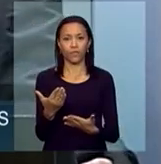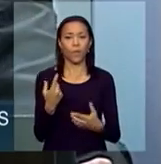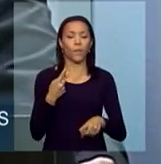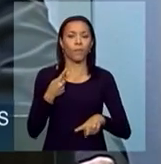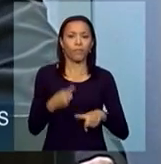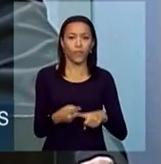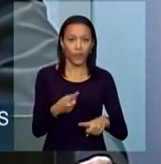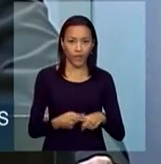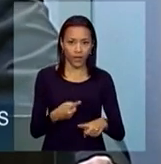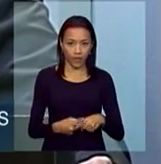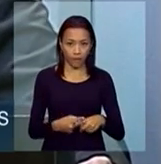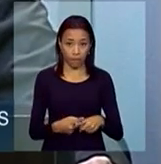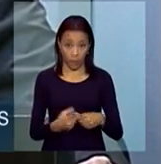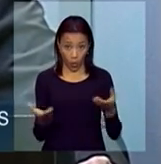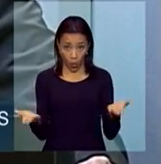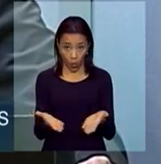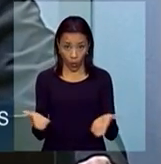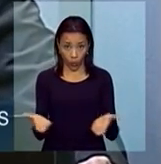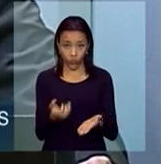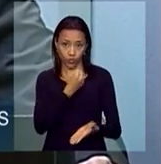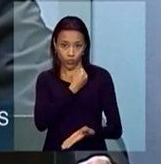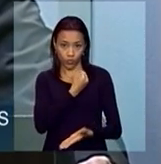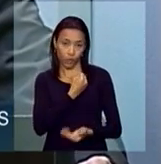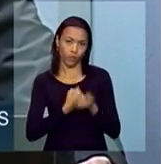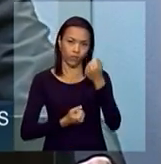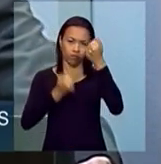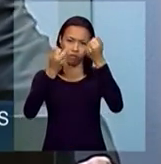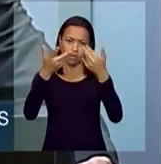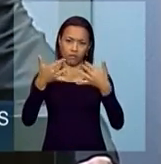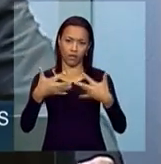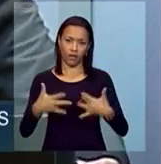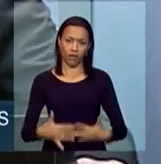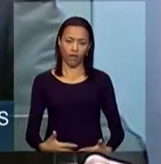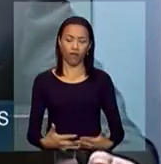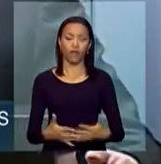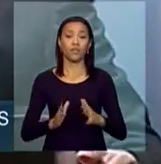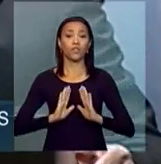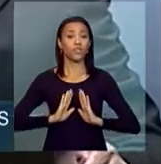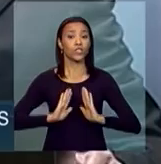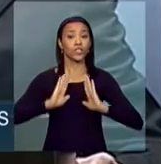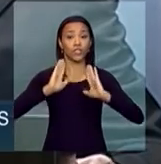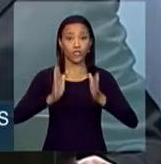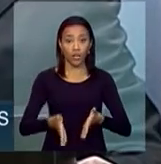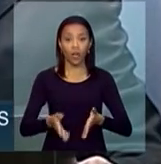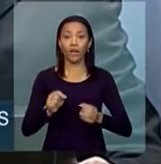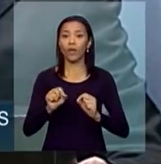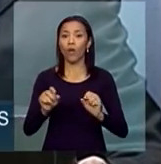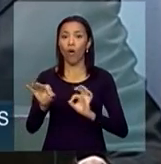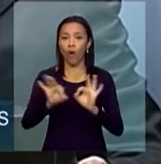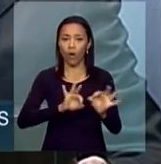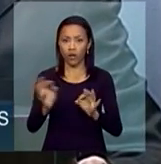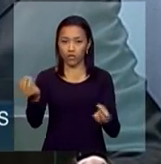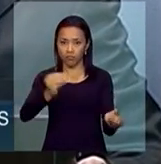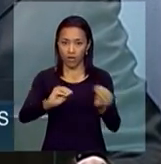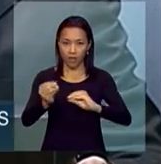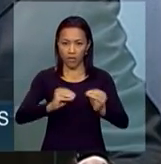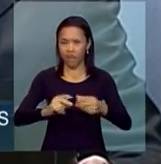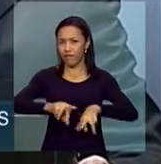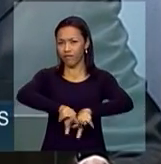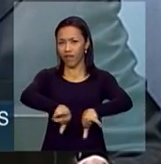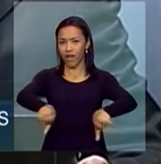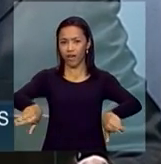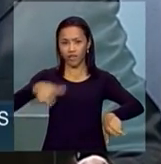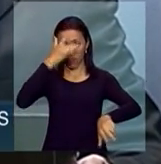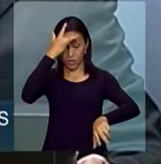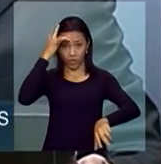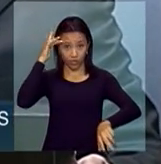porque os números que eu vou apresentar aqui foram números construídos por muitas mãos,